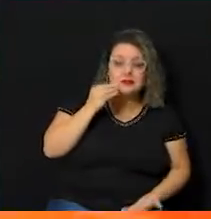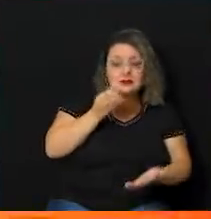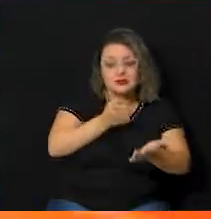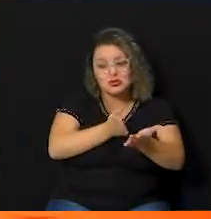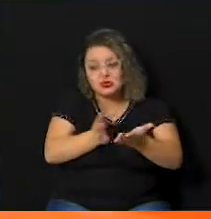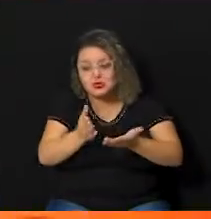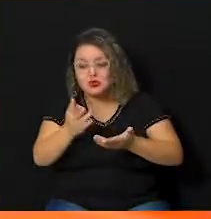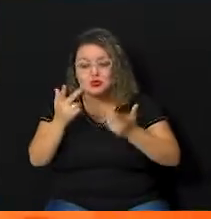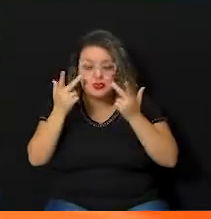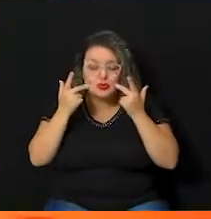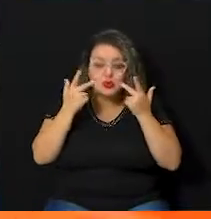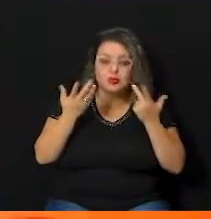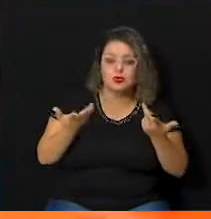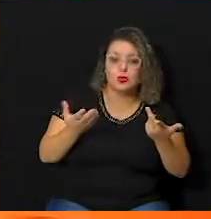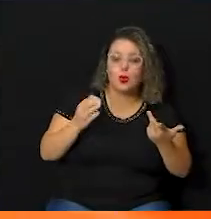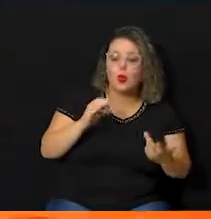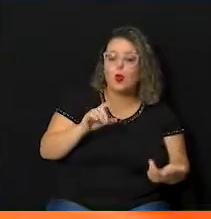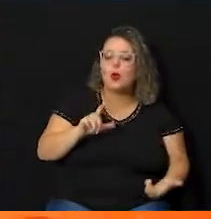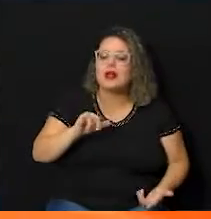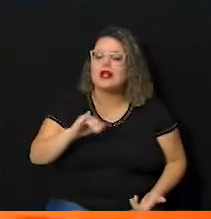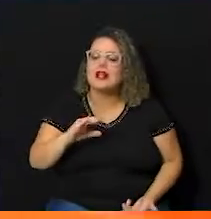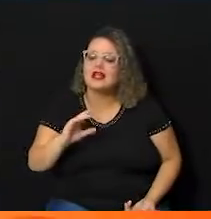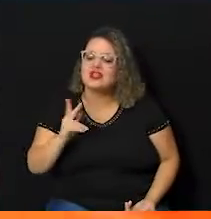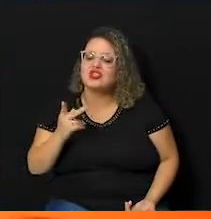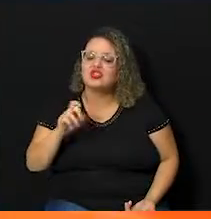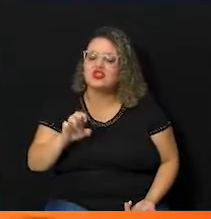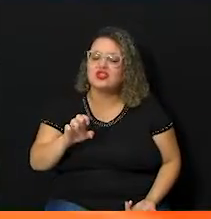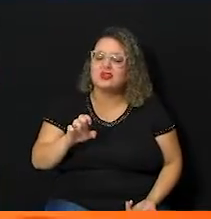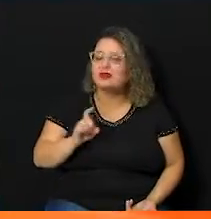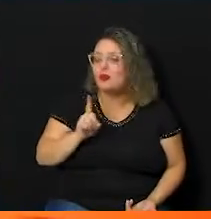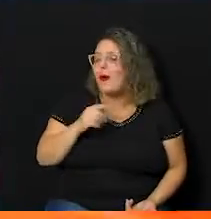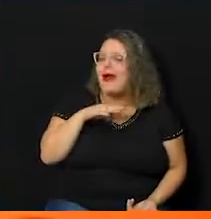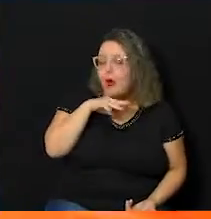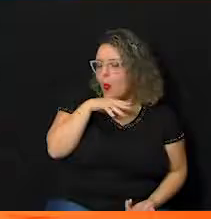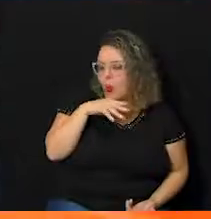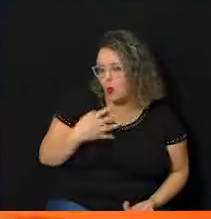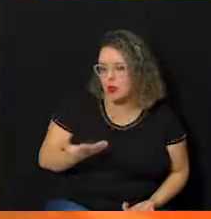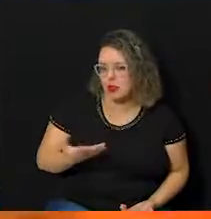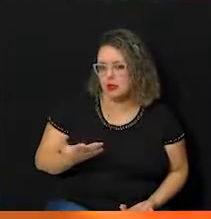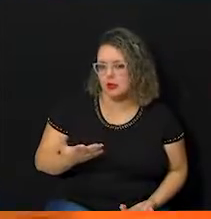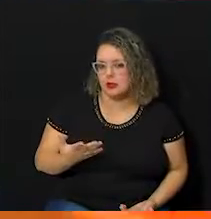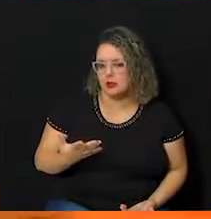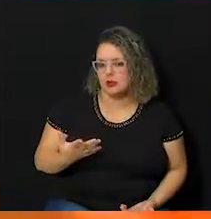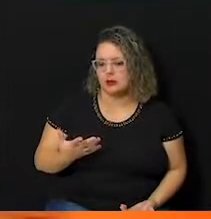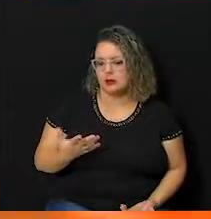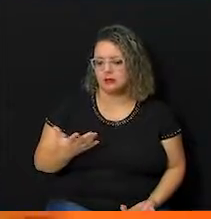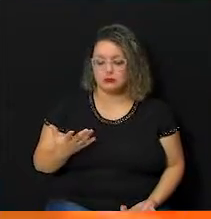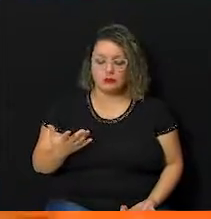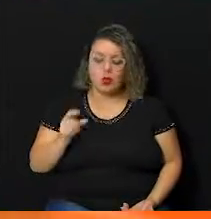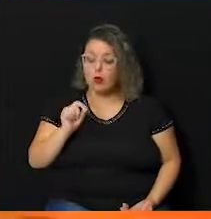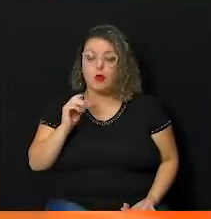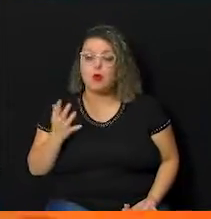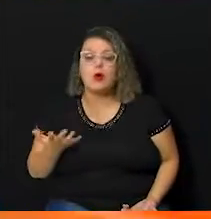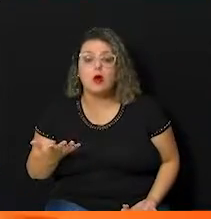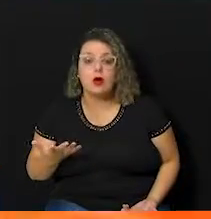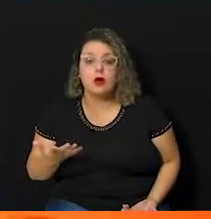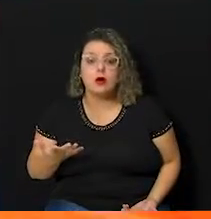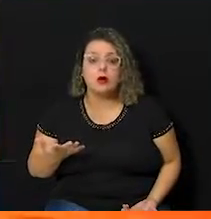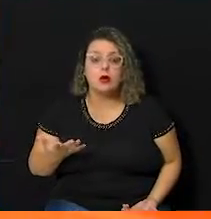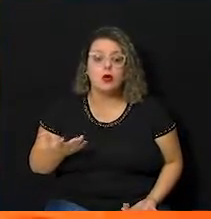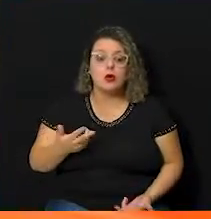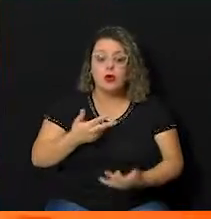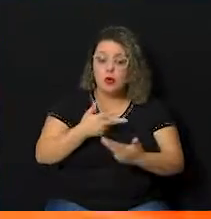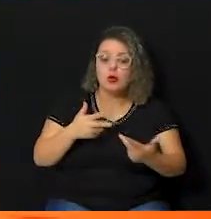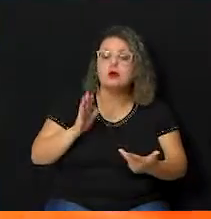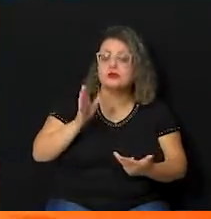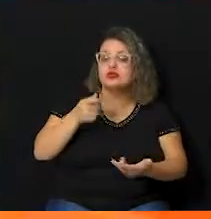do clichê. Eu não vejo o clichê como uma coisa ruim. O clichê, ele não é nada mais do que algo